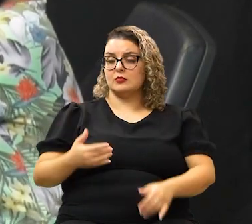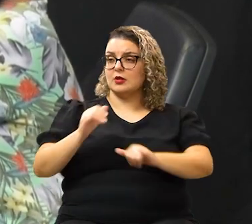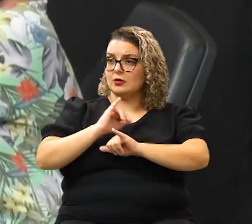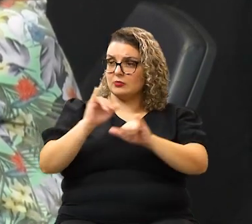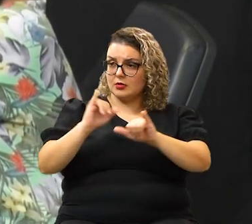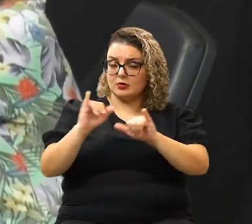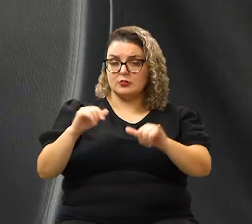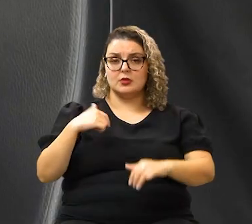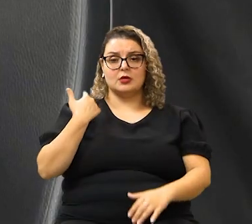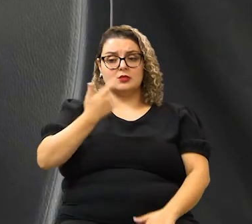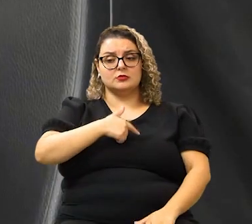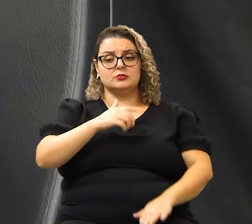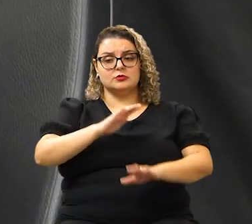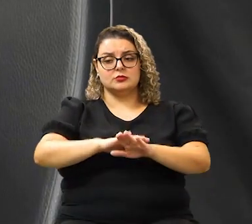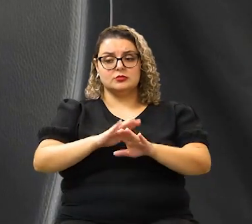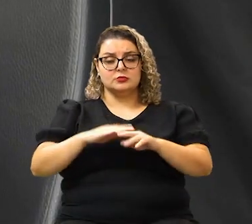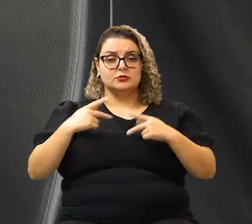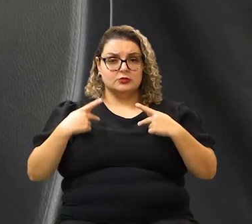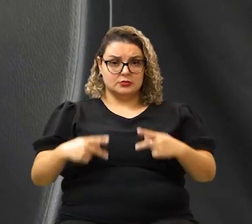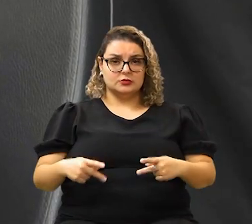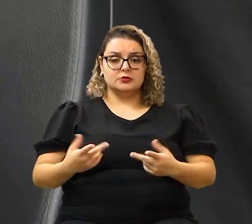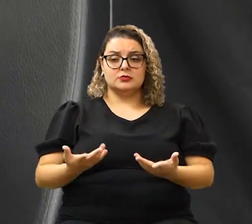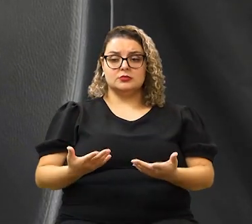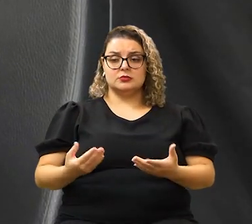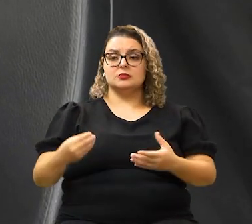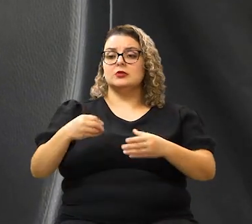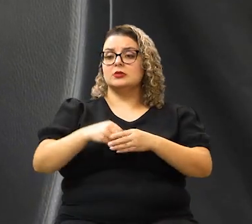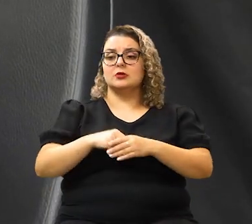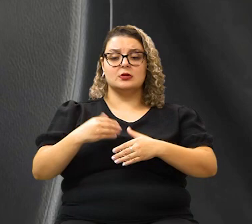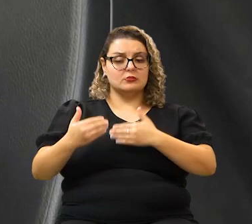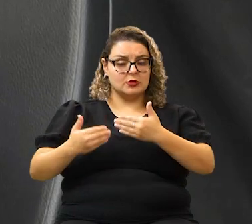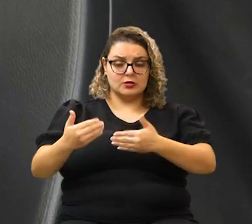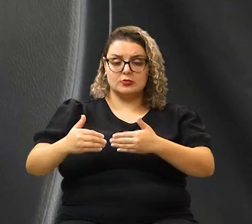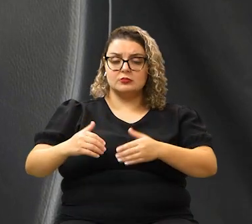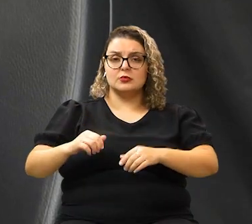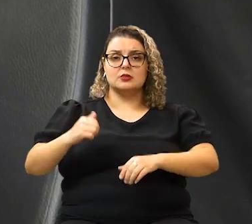posições, que esteja nos processos de resistência e luta e que dê exemplo, né?